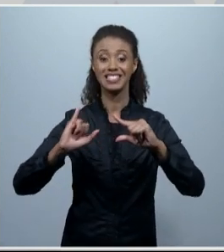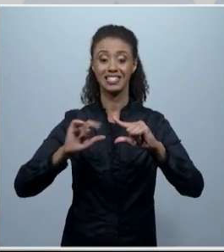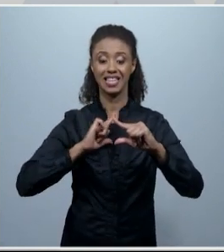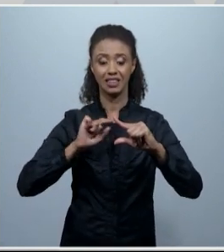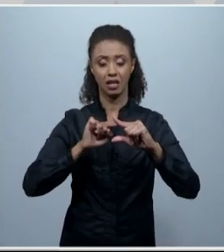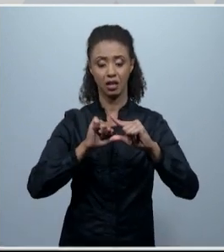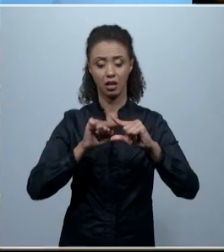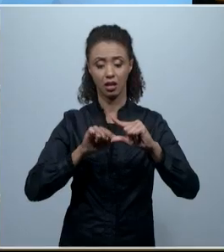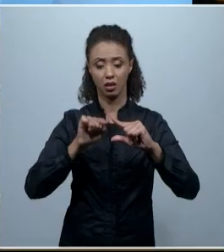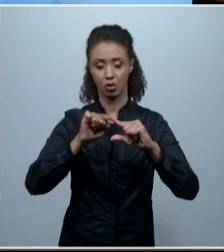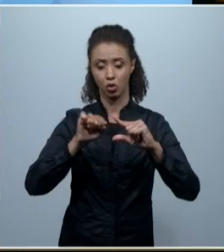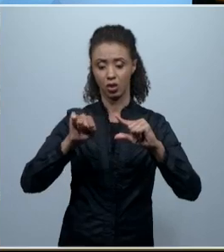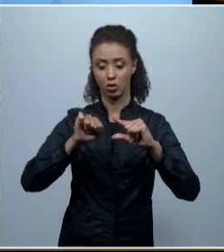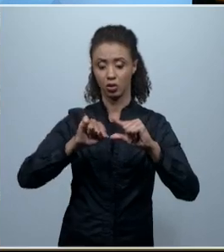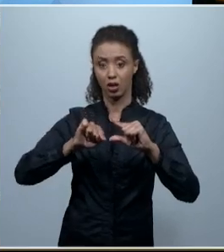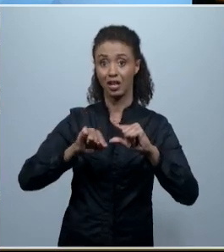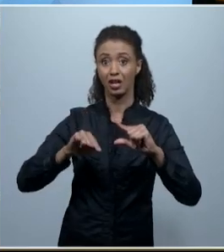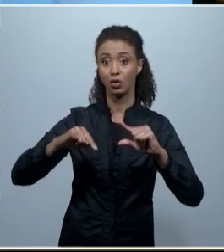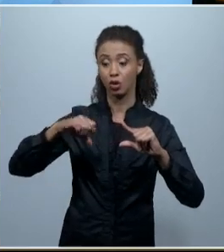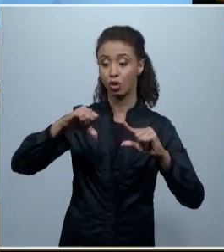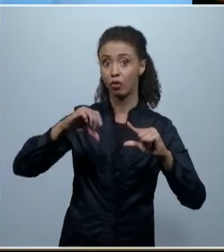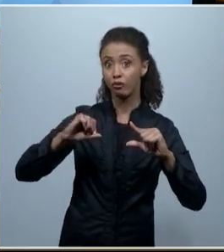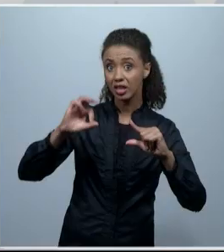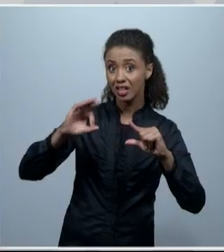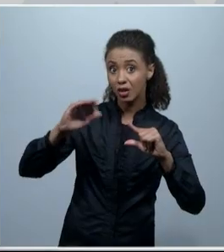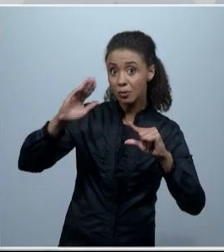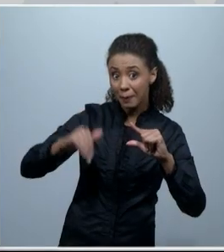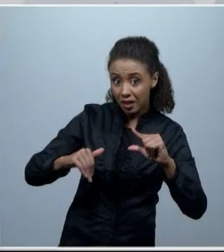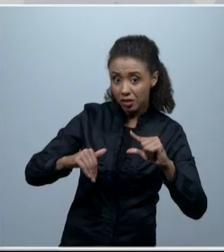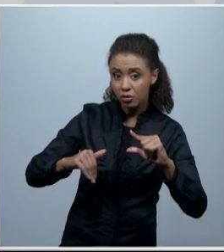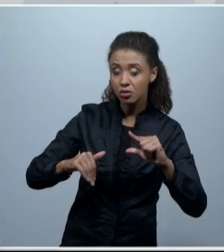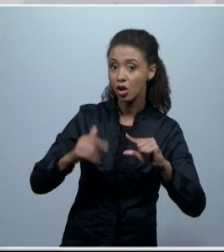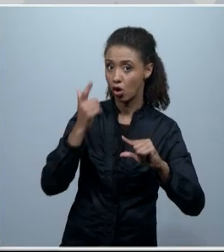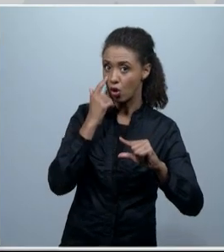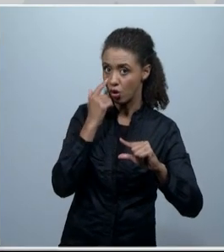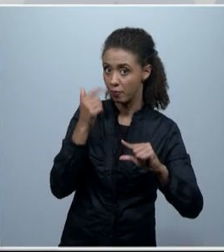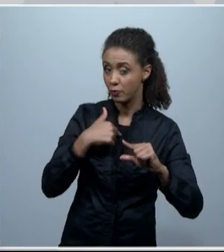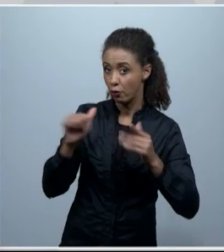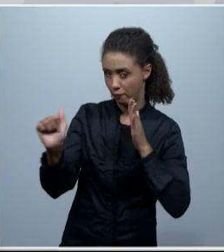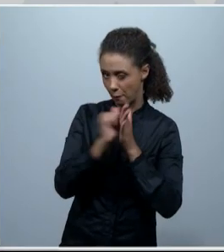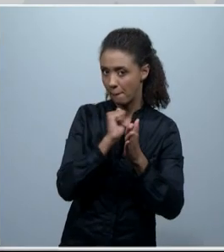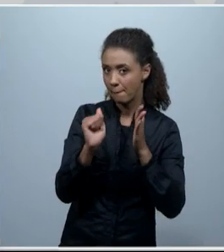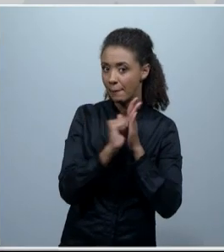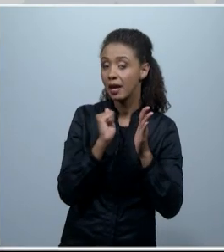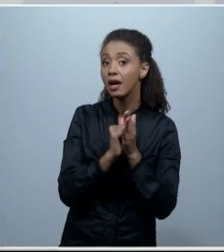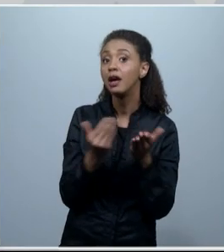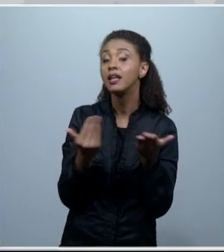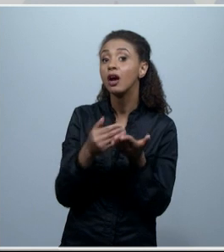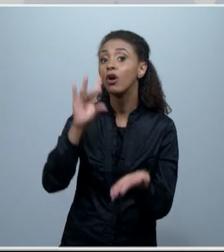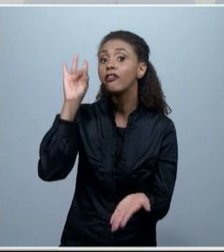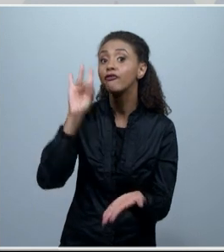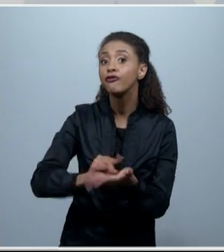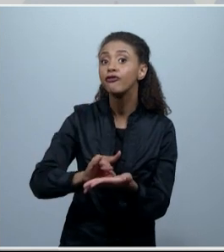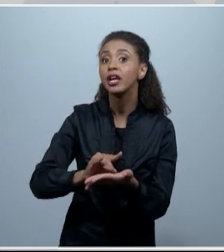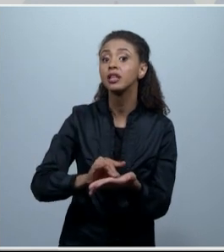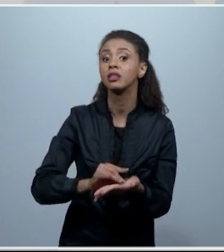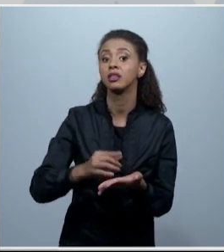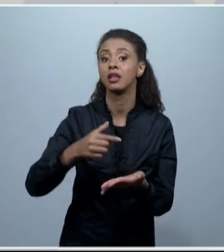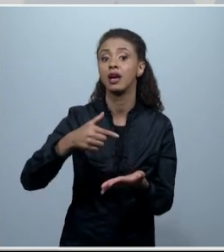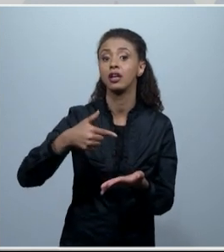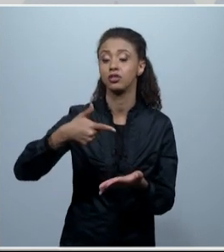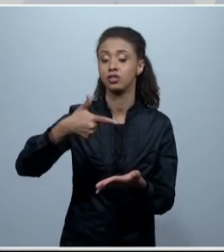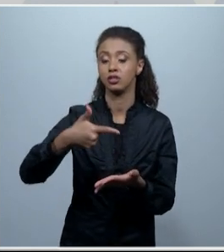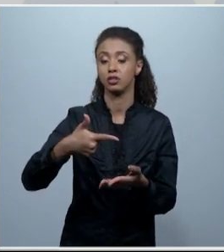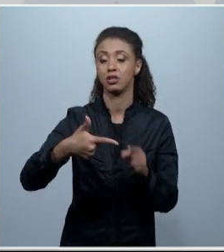graus a altura do triângulo ou eu vou apagar e vou desenhar agora a altura verdadeira deste triângulo com